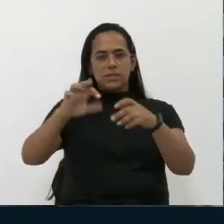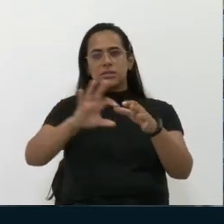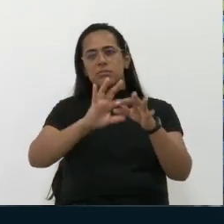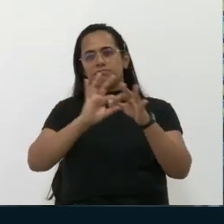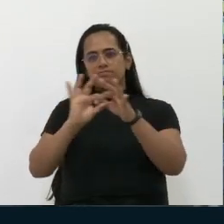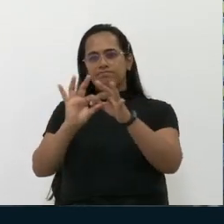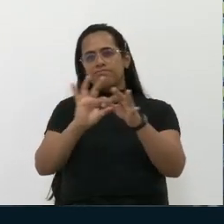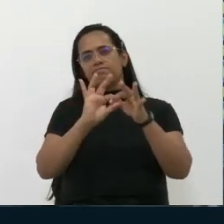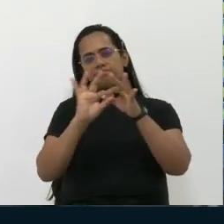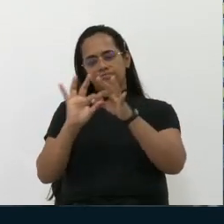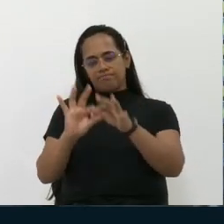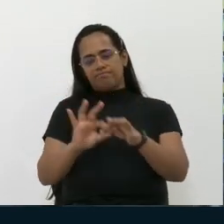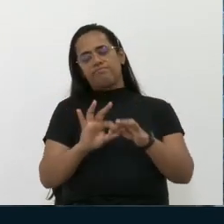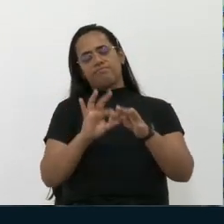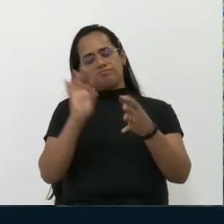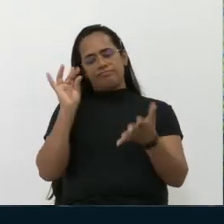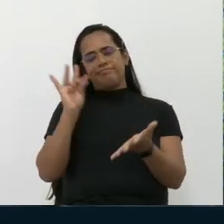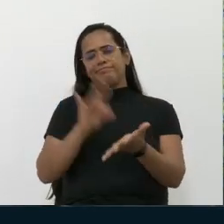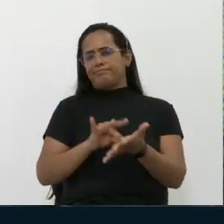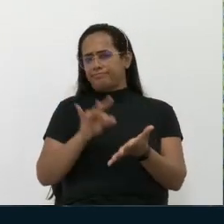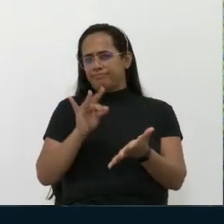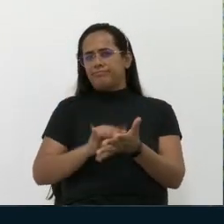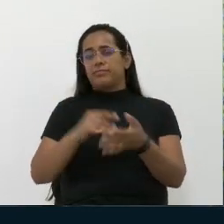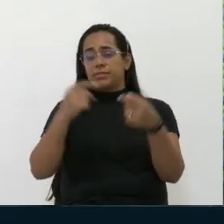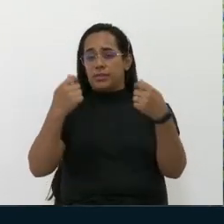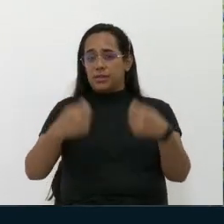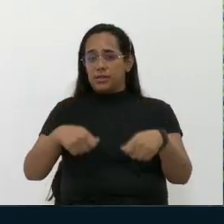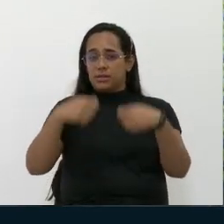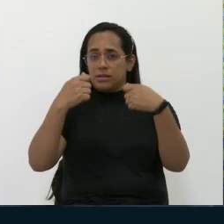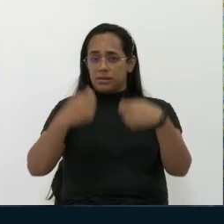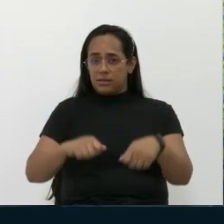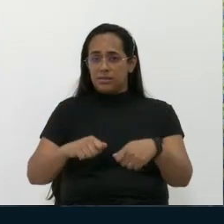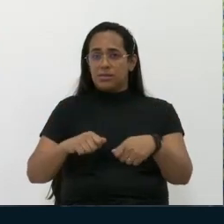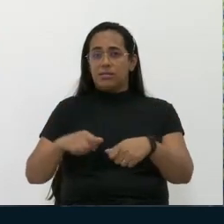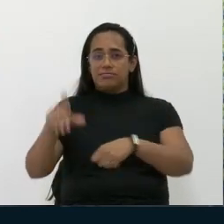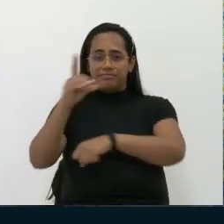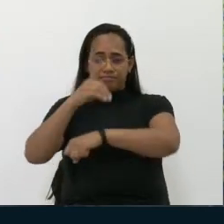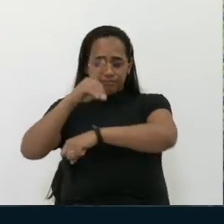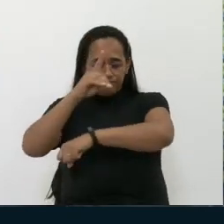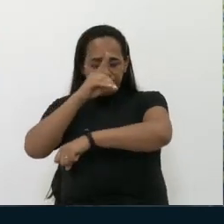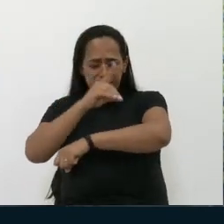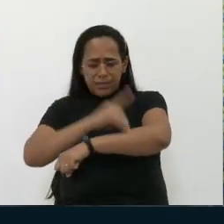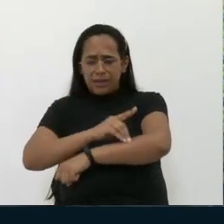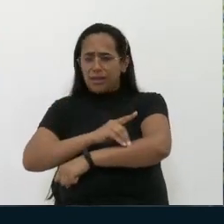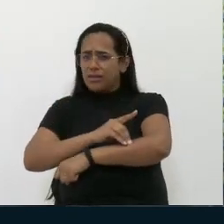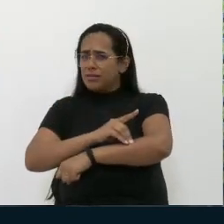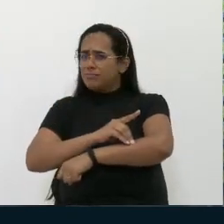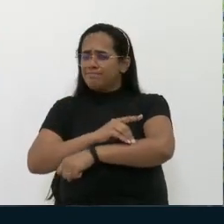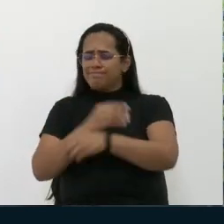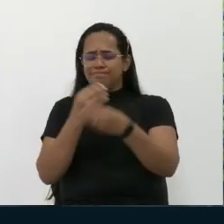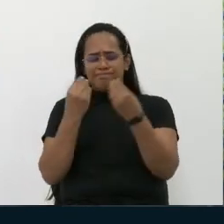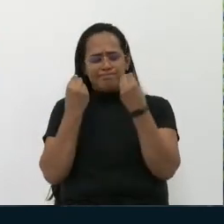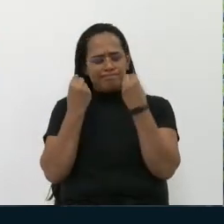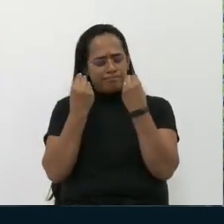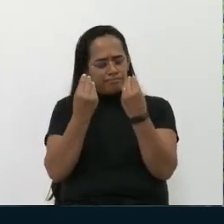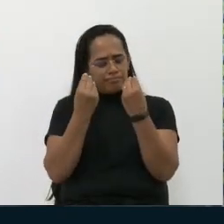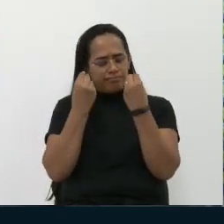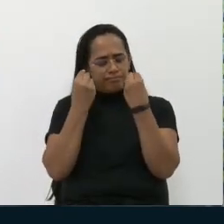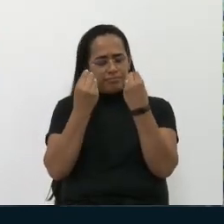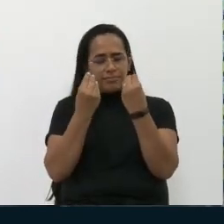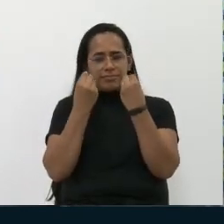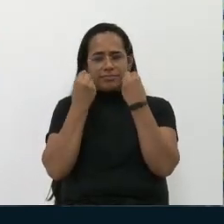Essa casa precisa se unir de verdade. A dengue tá terrível. Está morrendo muita gente de dengue em